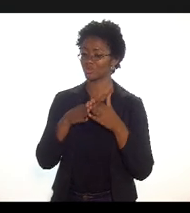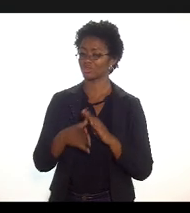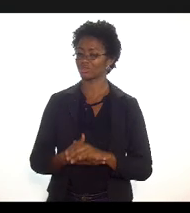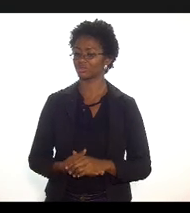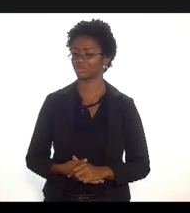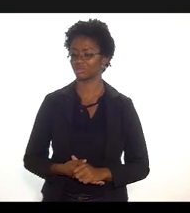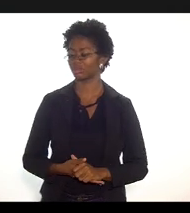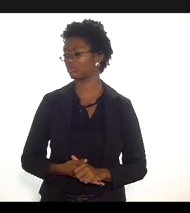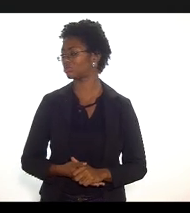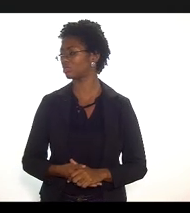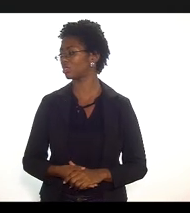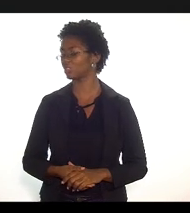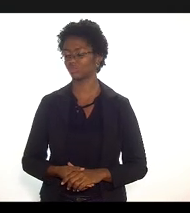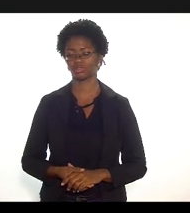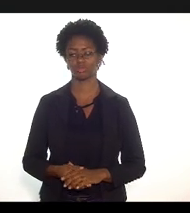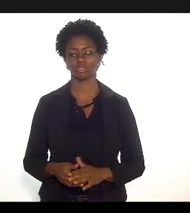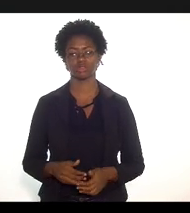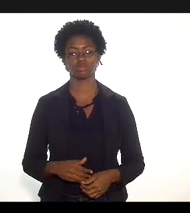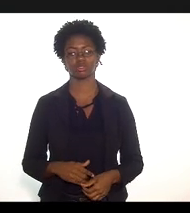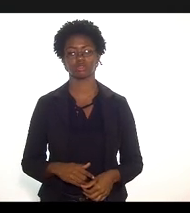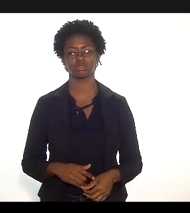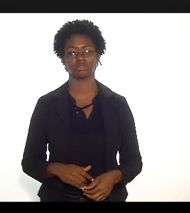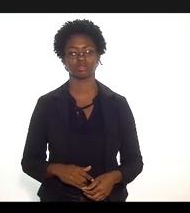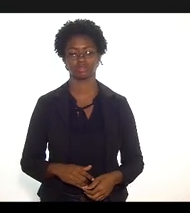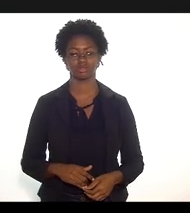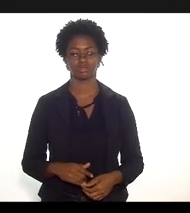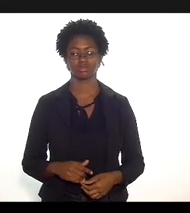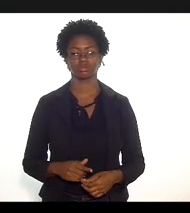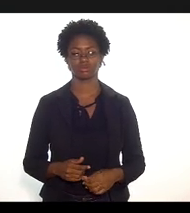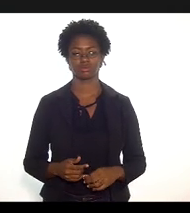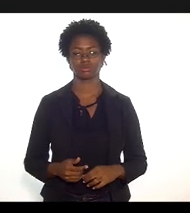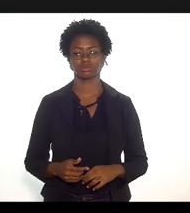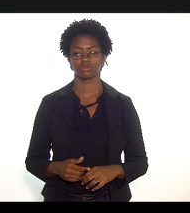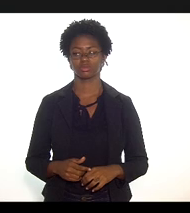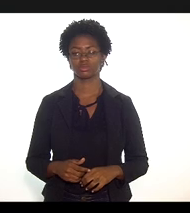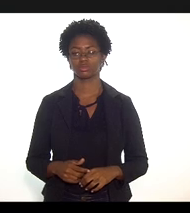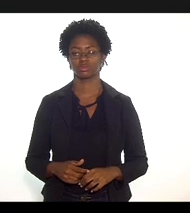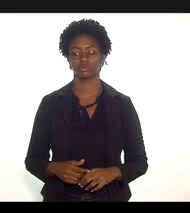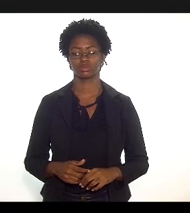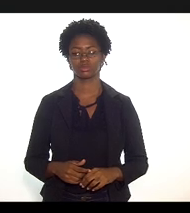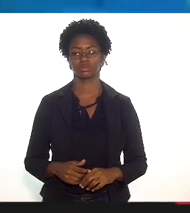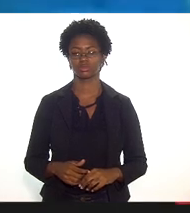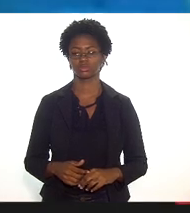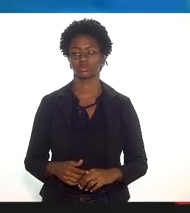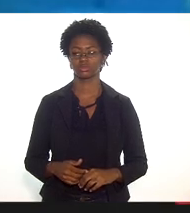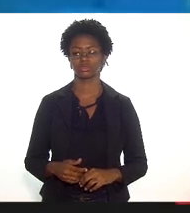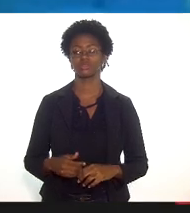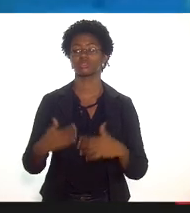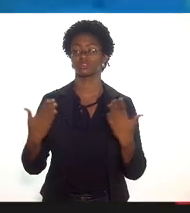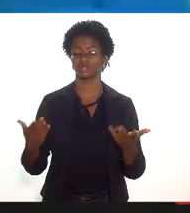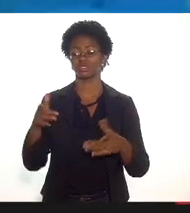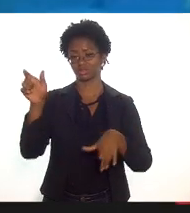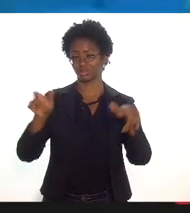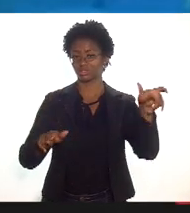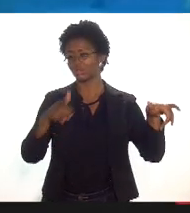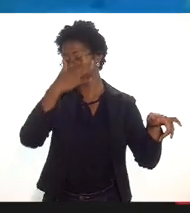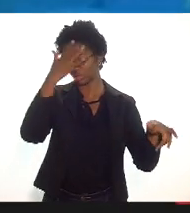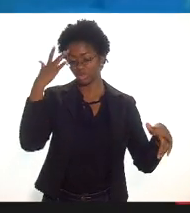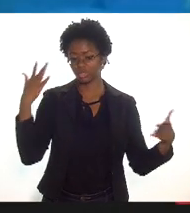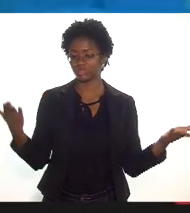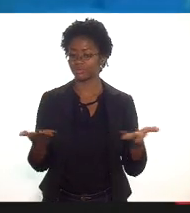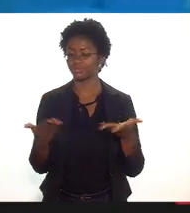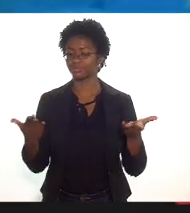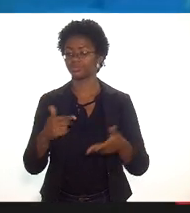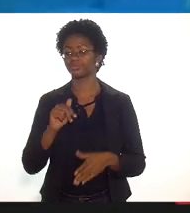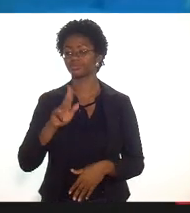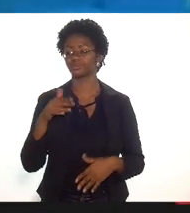não. Perdão. Nada, não. Então, essas pessoas de agora, os que eu quero falar, as pessoas de agora, quem